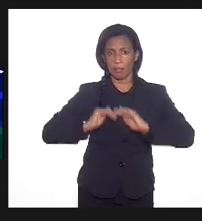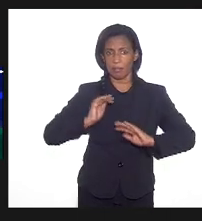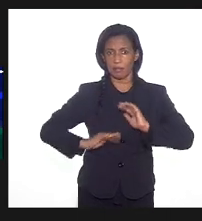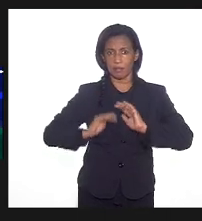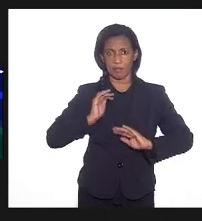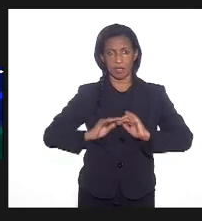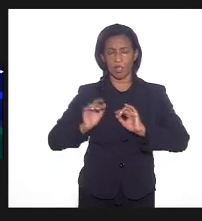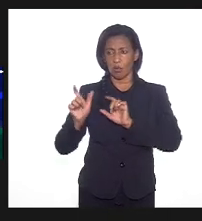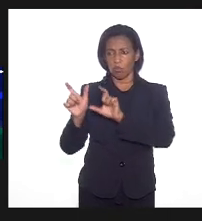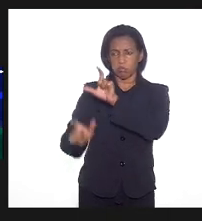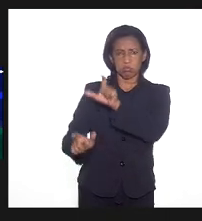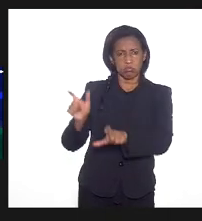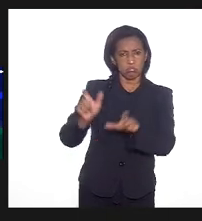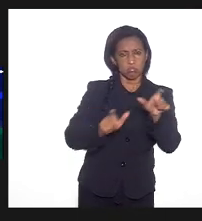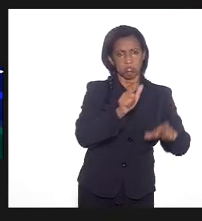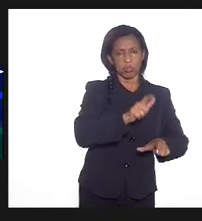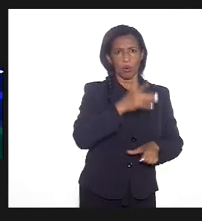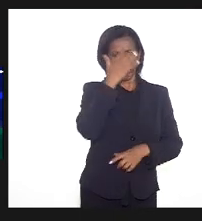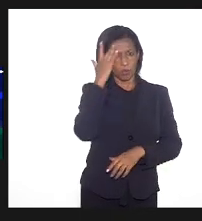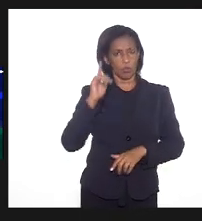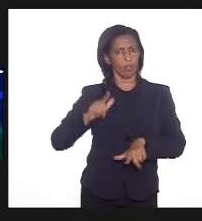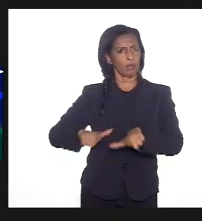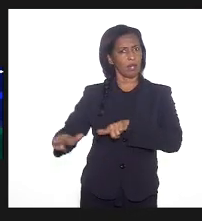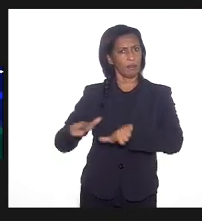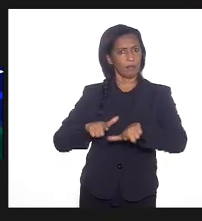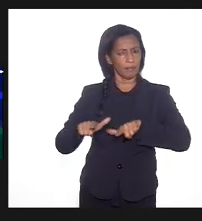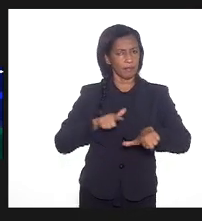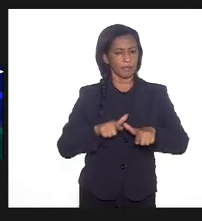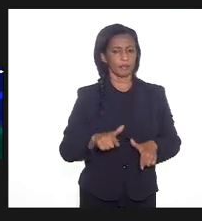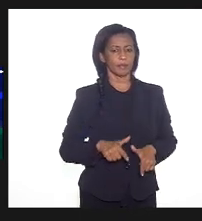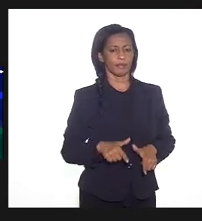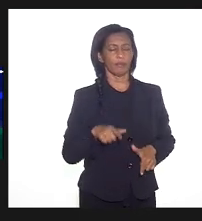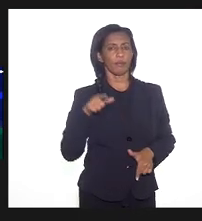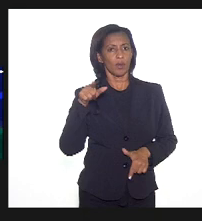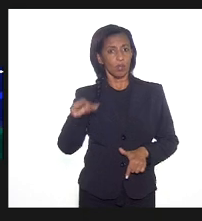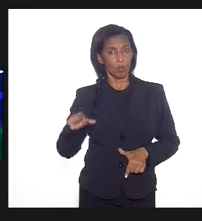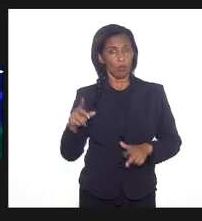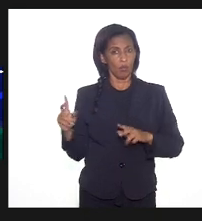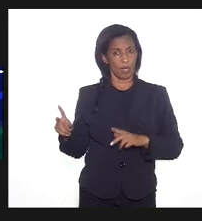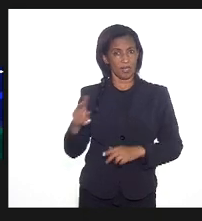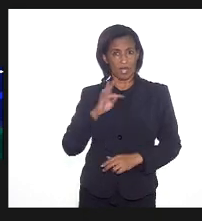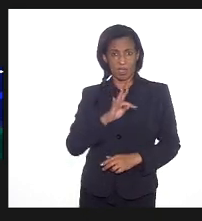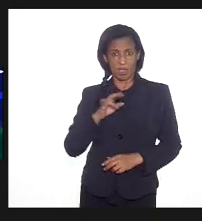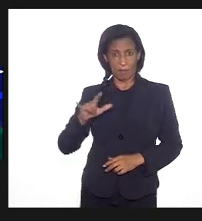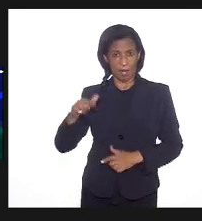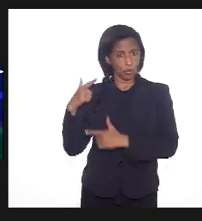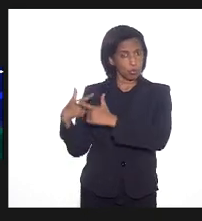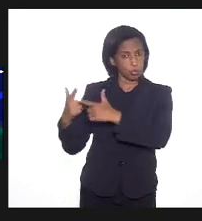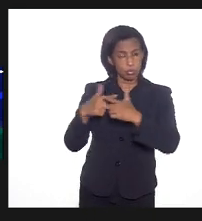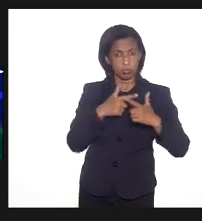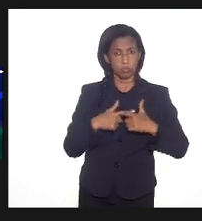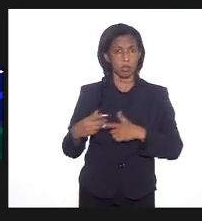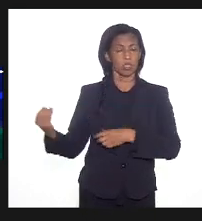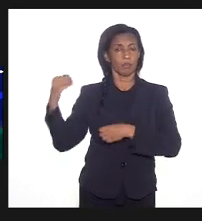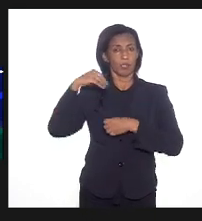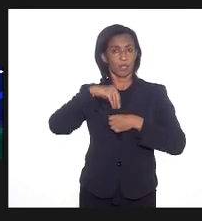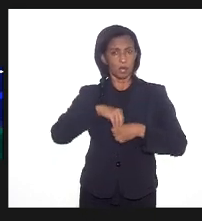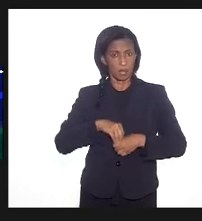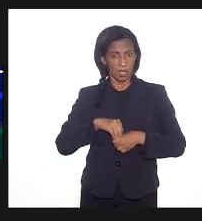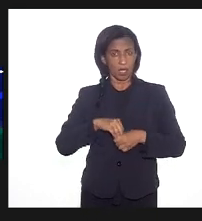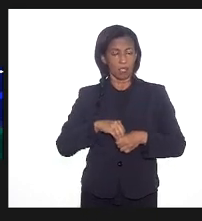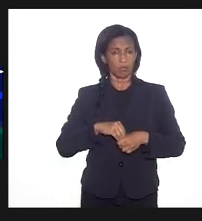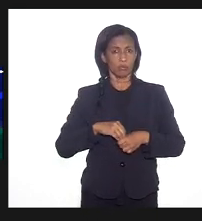de qualquer agente que trabalhe com essa temática e também dentro de uma